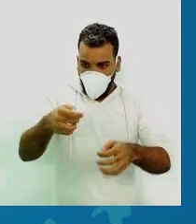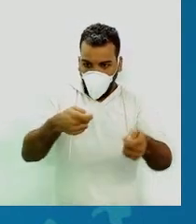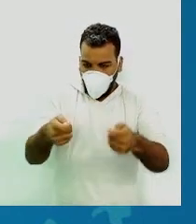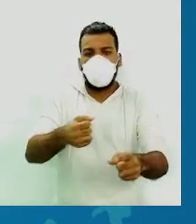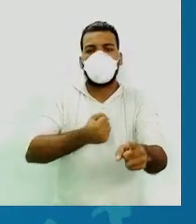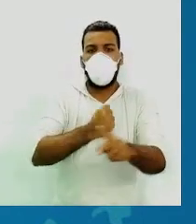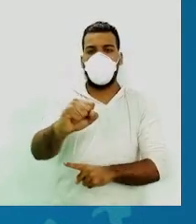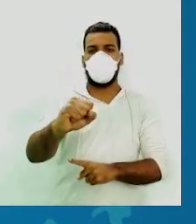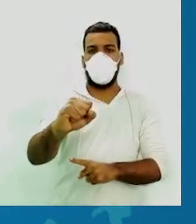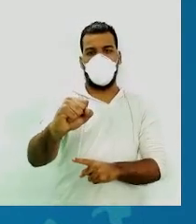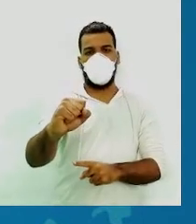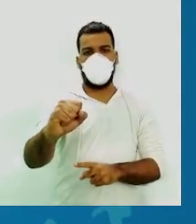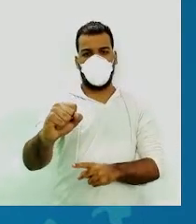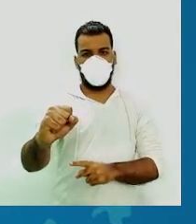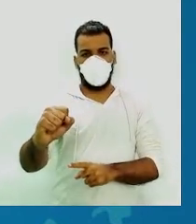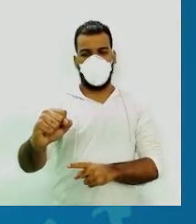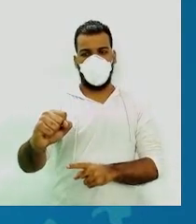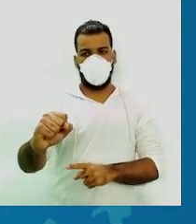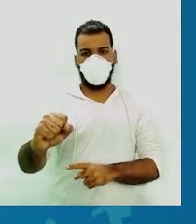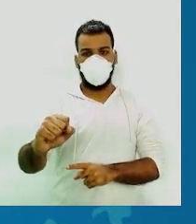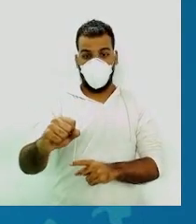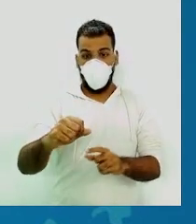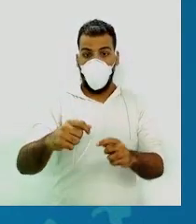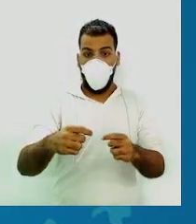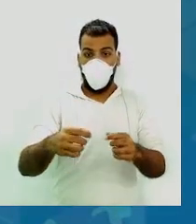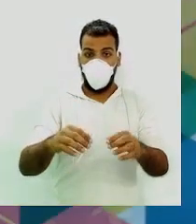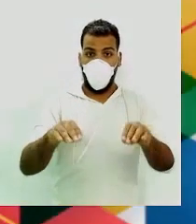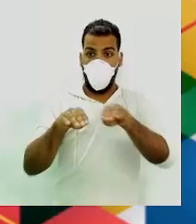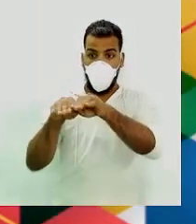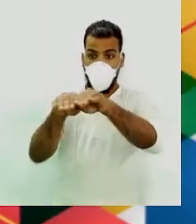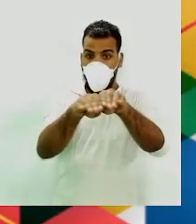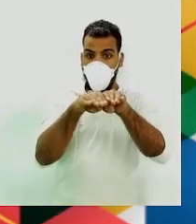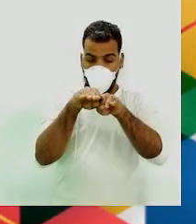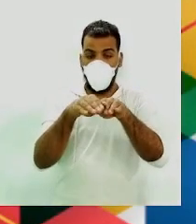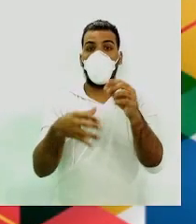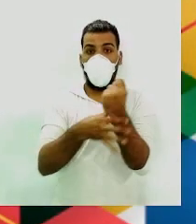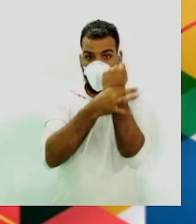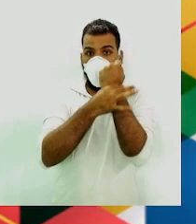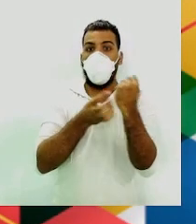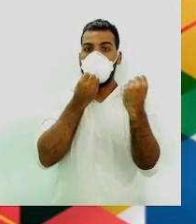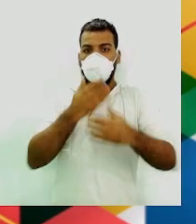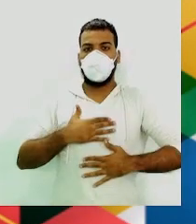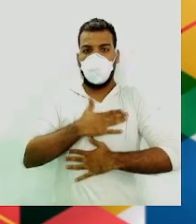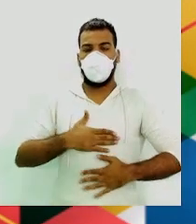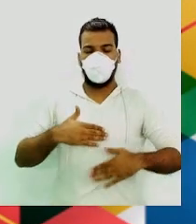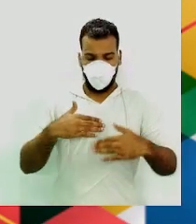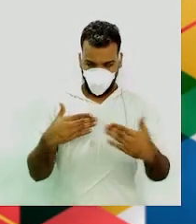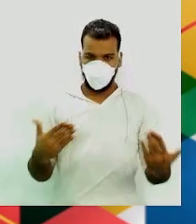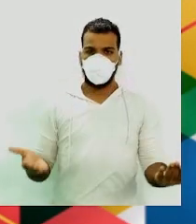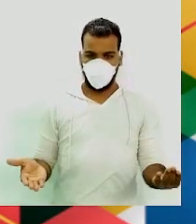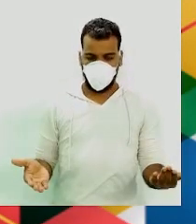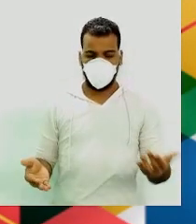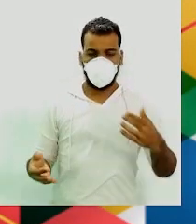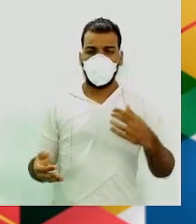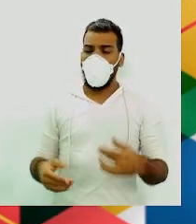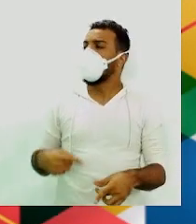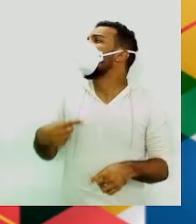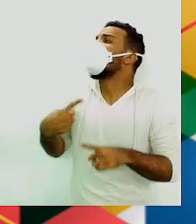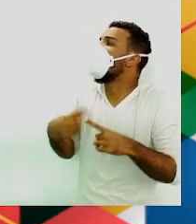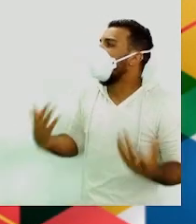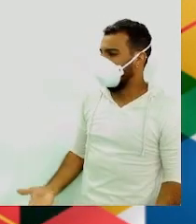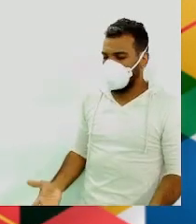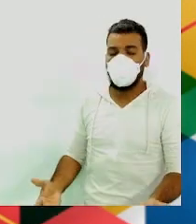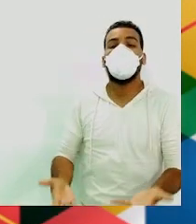ordem, ou melhor, manter a ordem, defender e assegurar o bem-estar, certo? Então, por que isso?